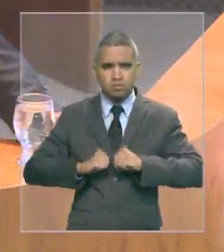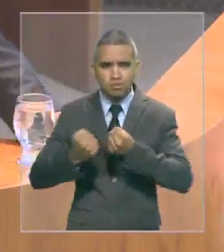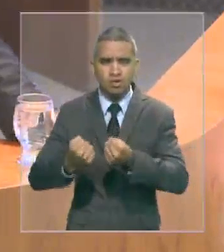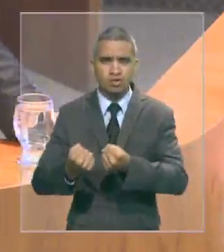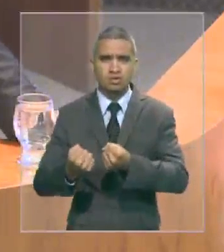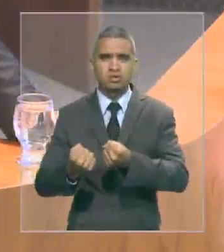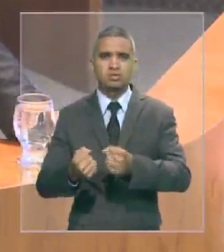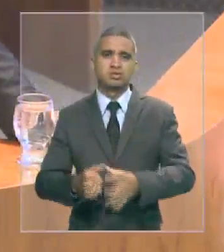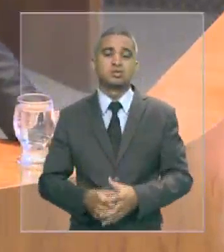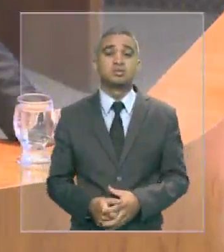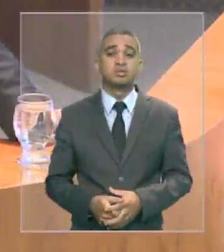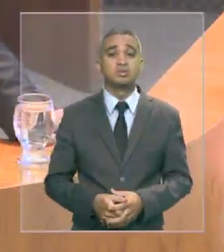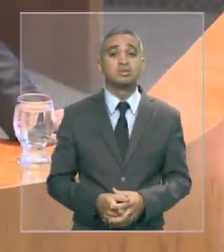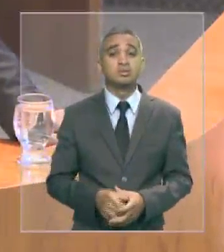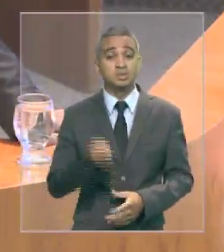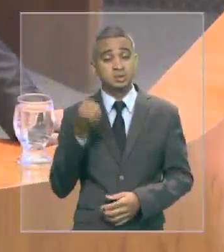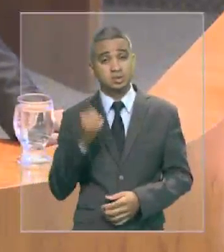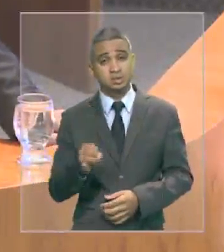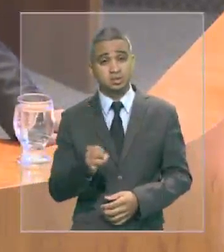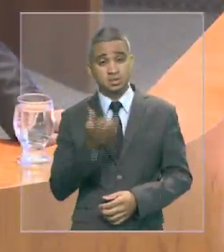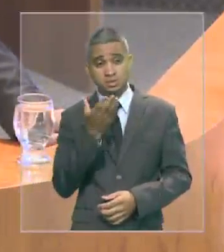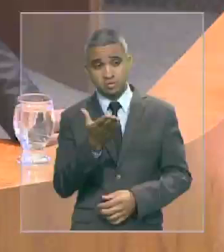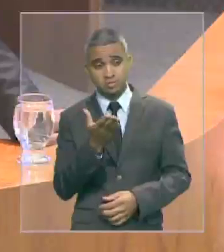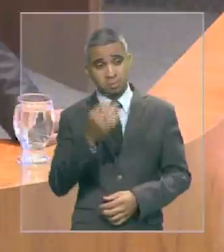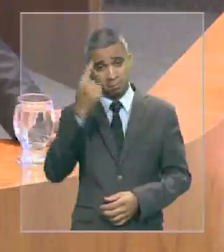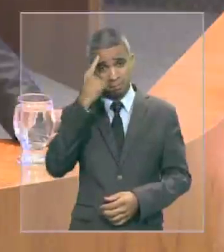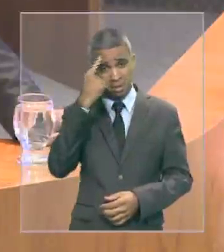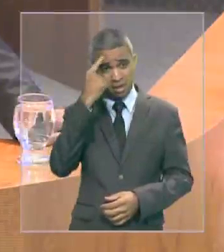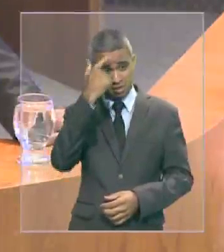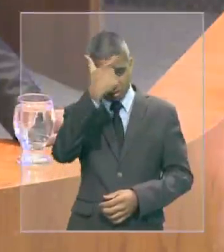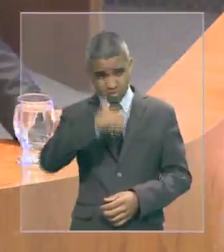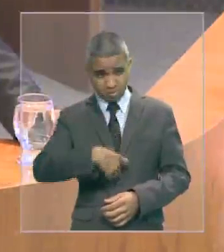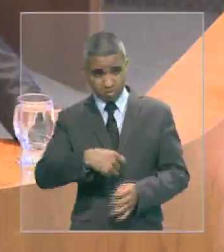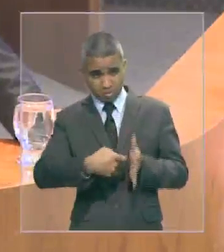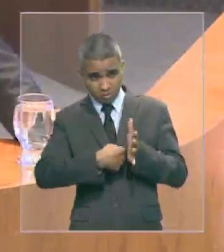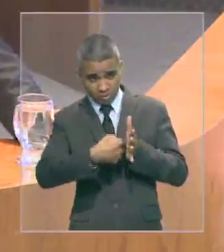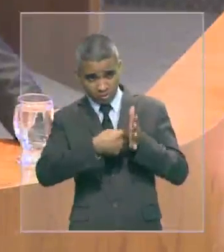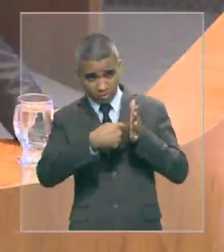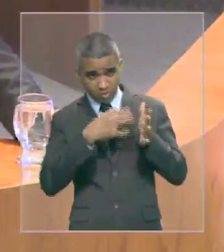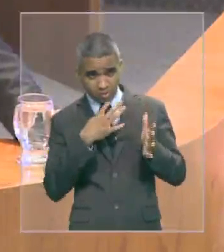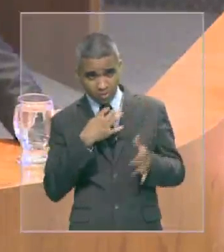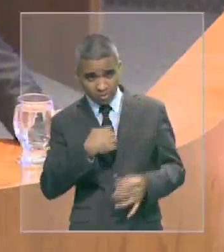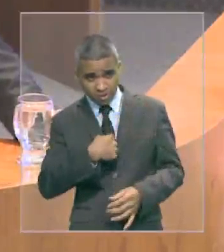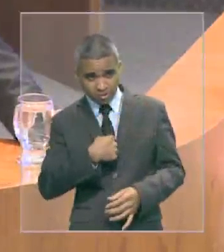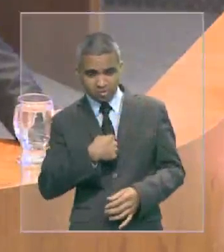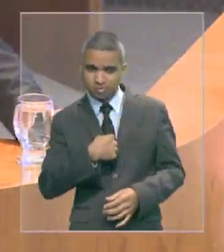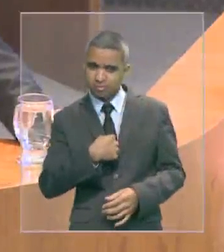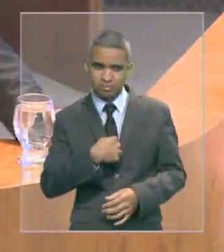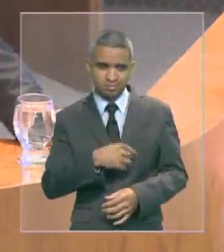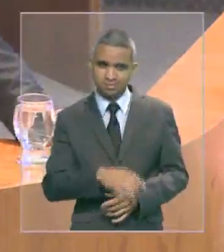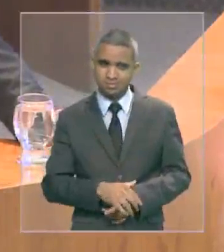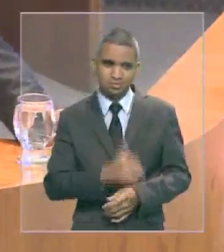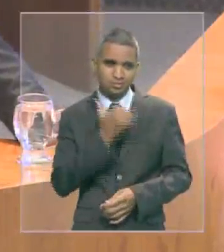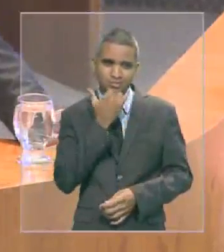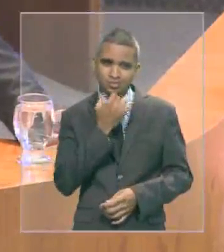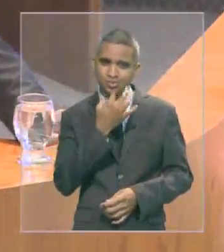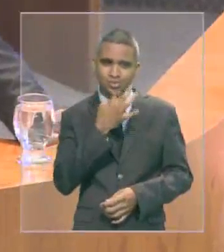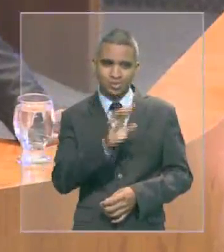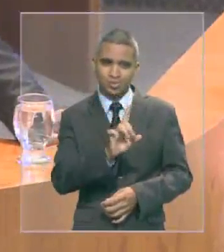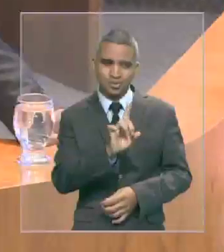E mais uma vez, se Vossa Excelência acha que me conhece baseado no primeiro ano, Vossa Excelência não me conhece